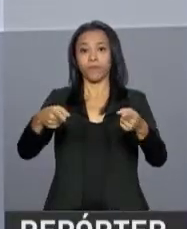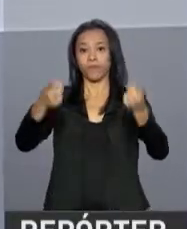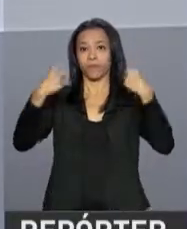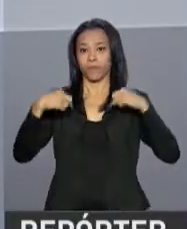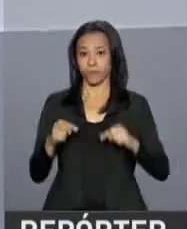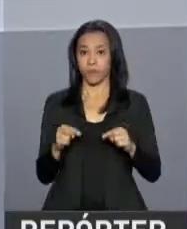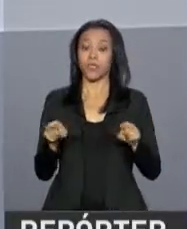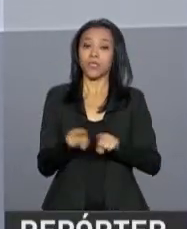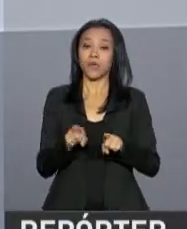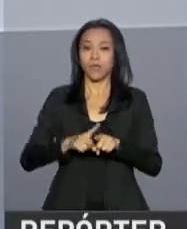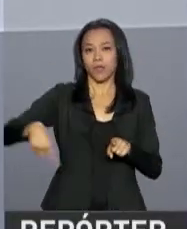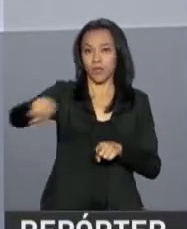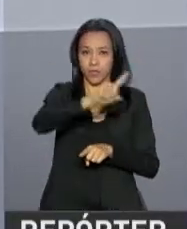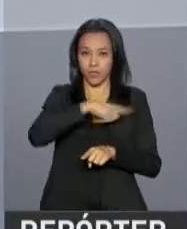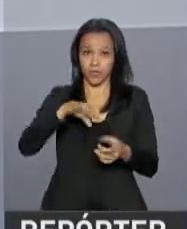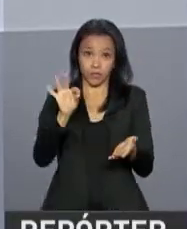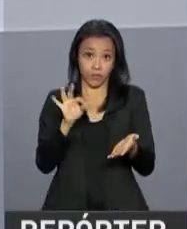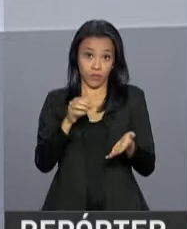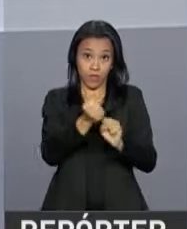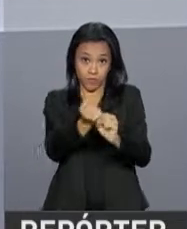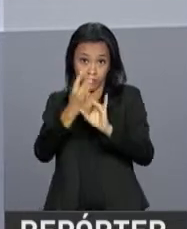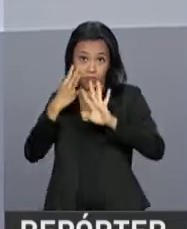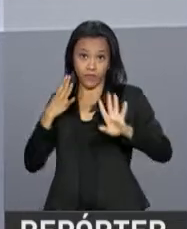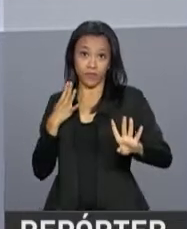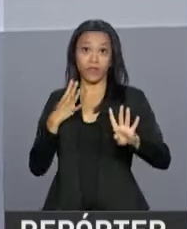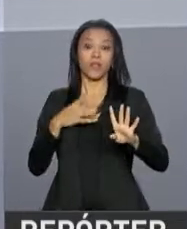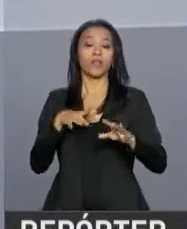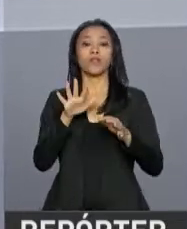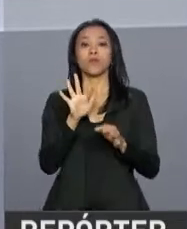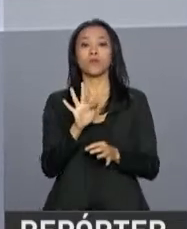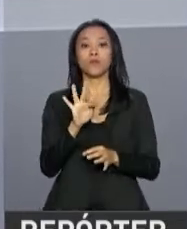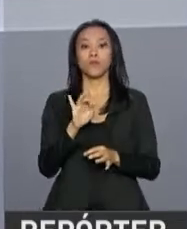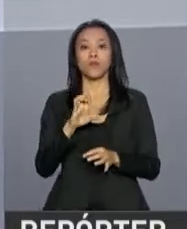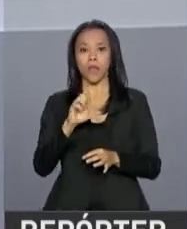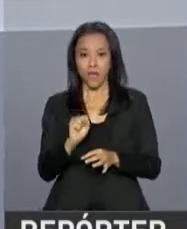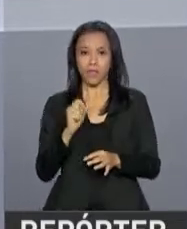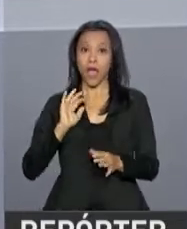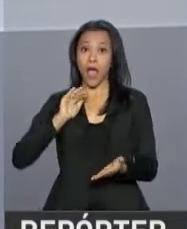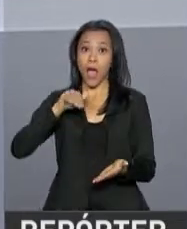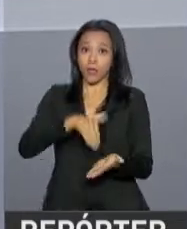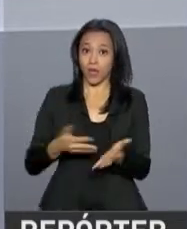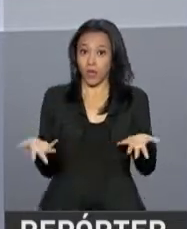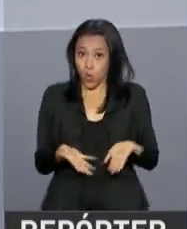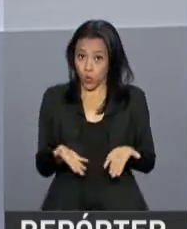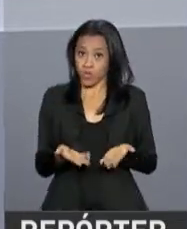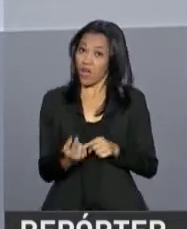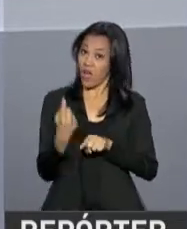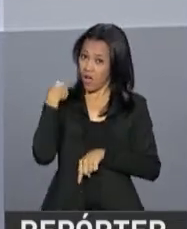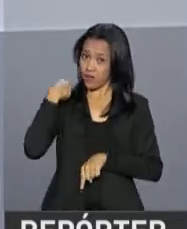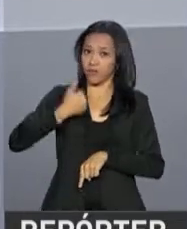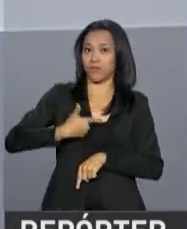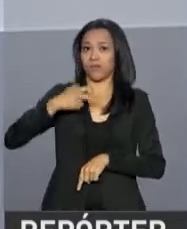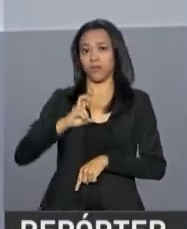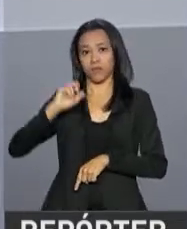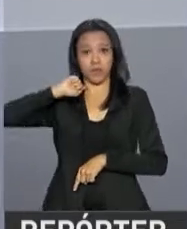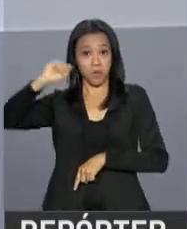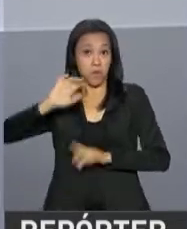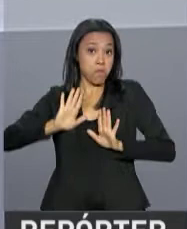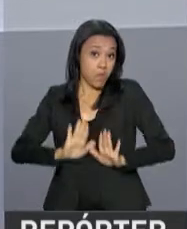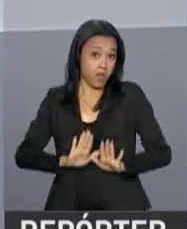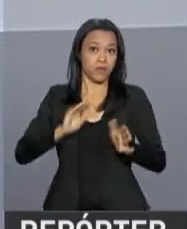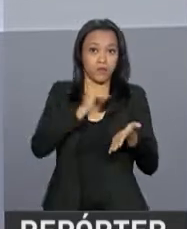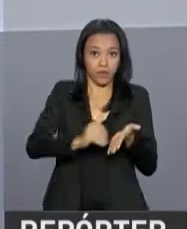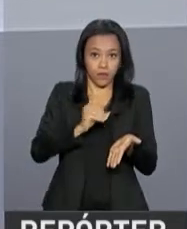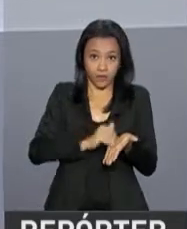espera do fies têm até hoje para complementar a inscrição esse prazo em 25 de abril mas a secretaria de educação superior